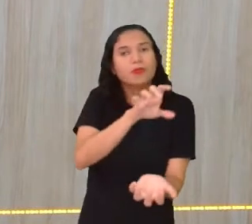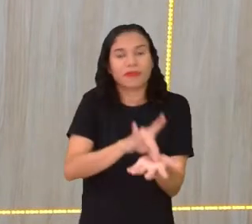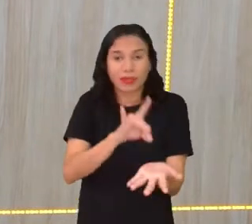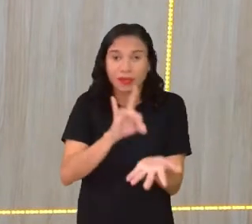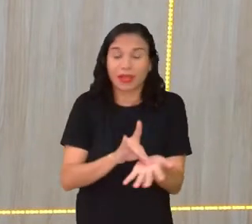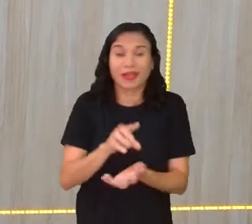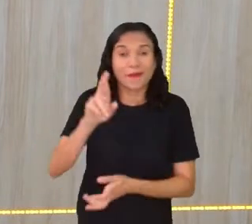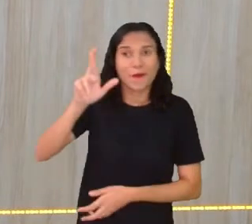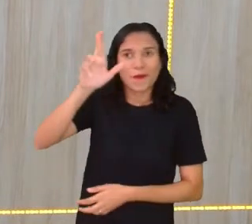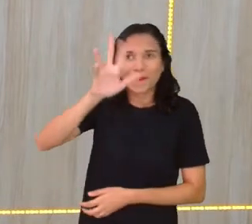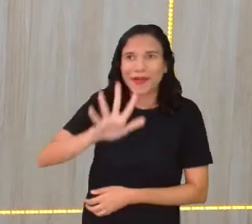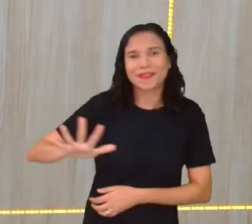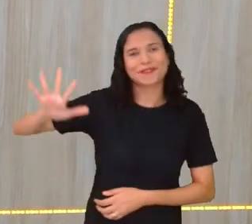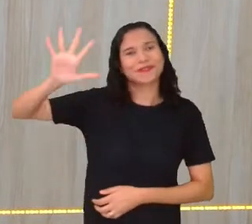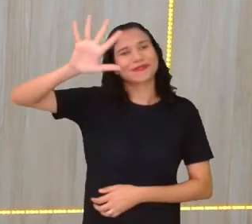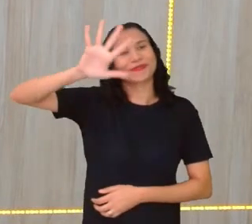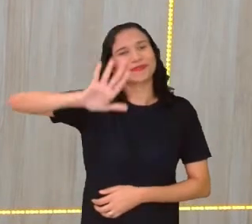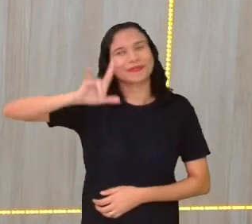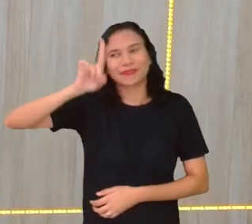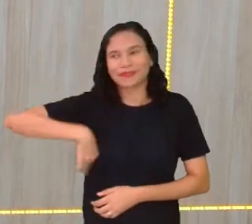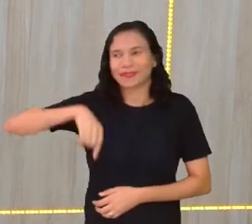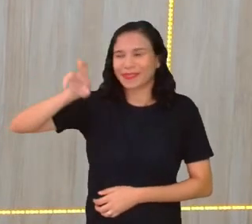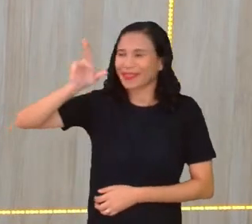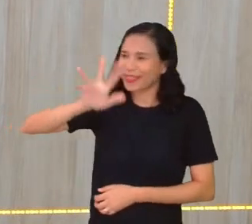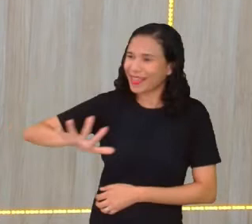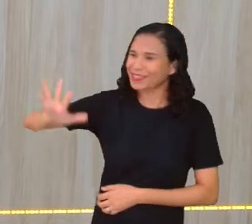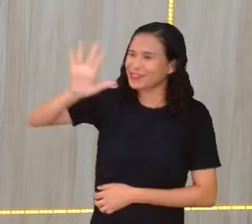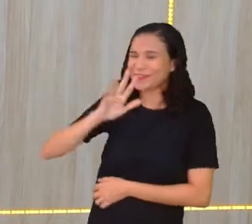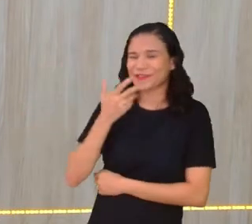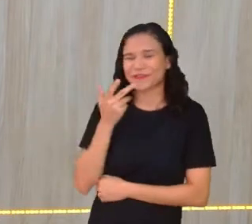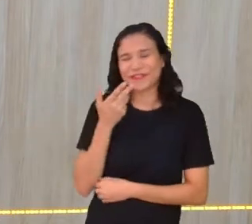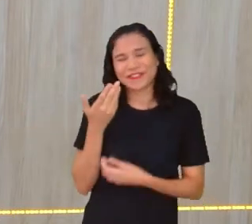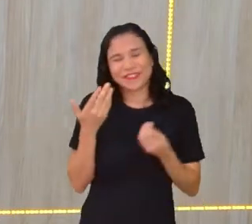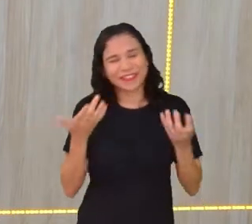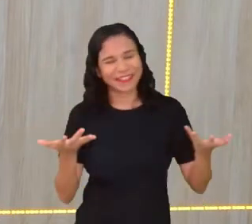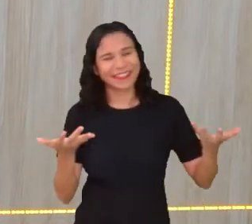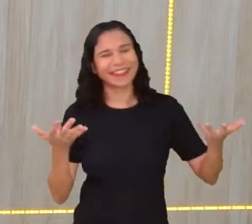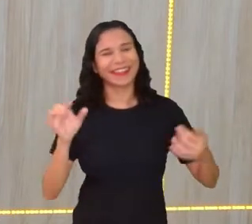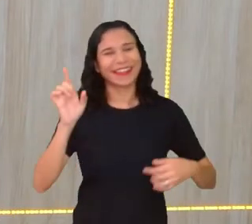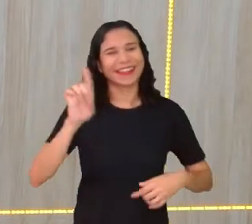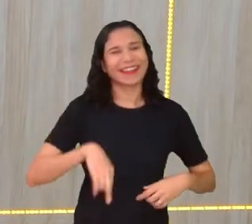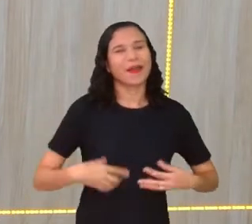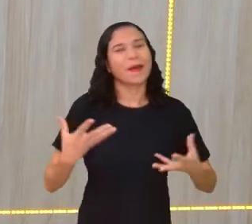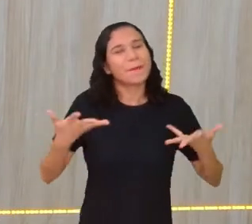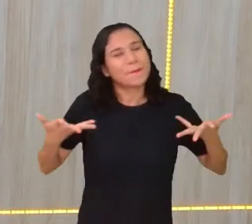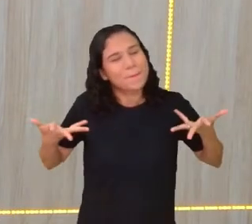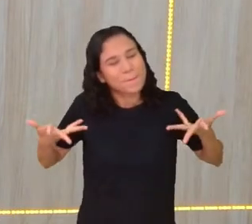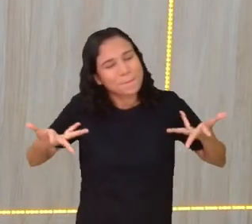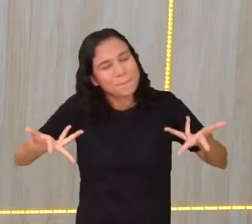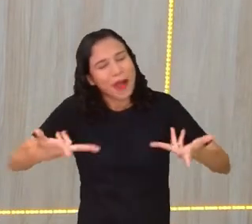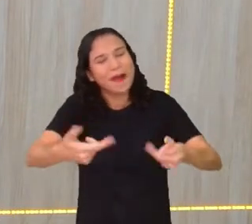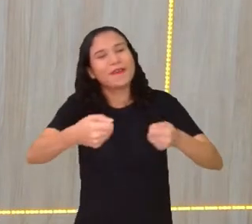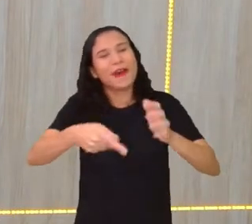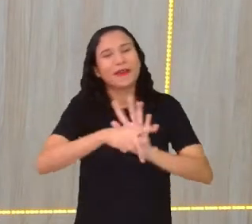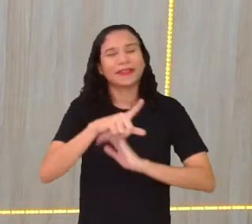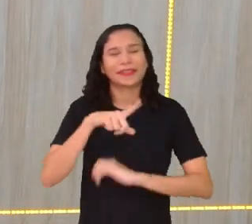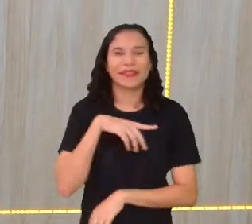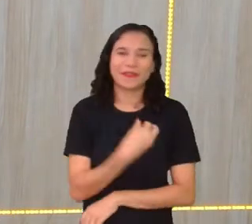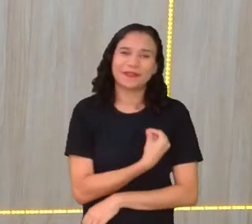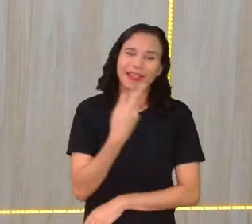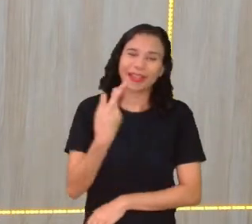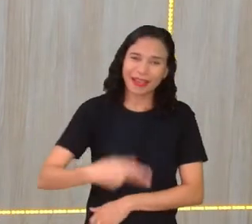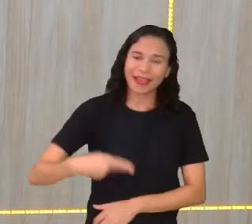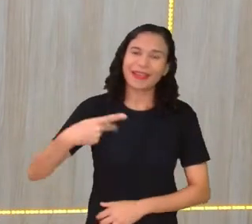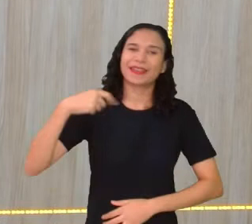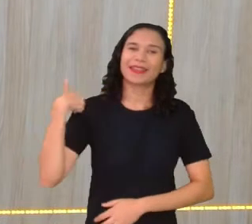numa região que a gente é suspeito para falar, é uma região maravilhosa, que é o nosso Nordeste,